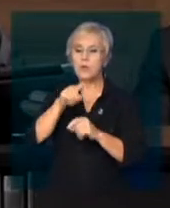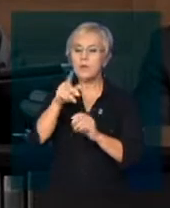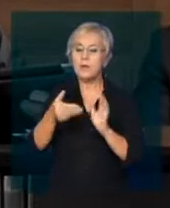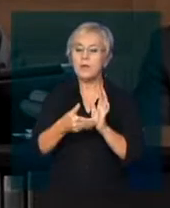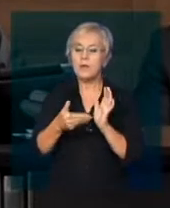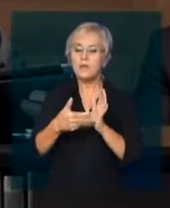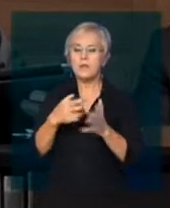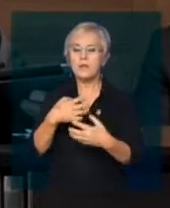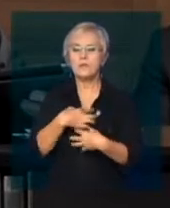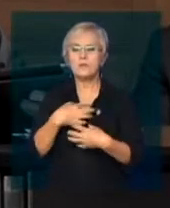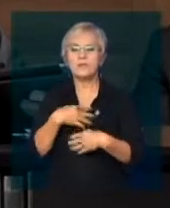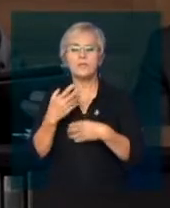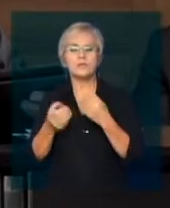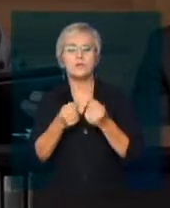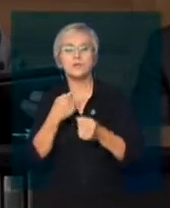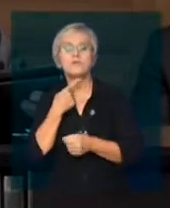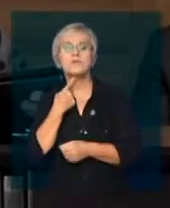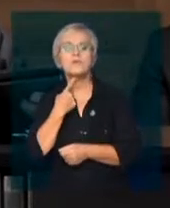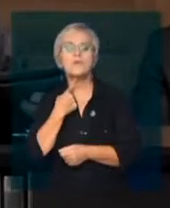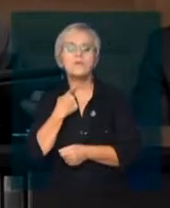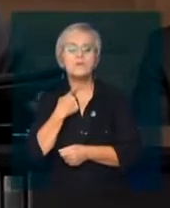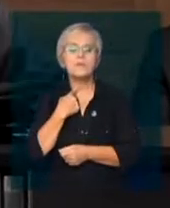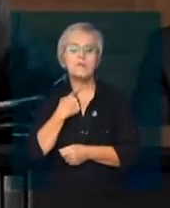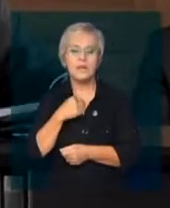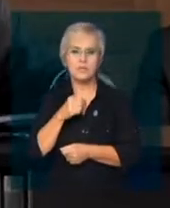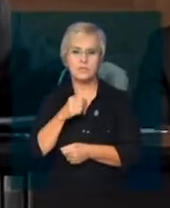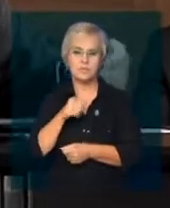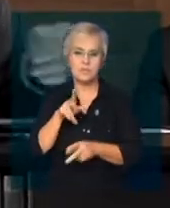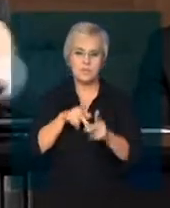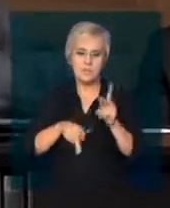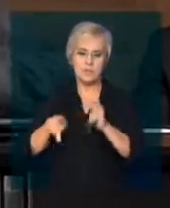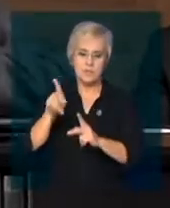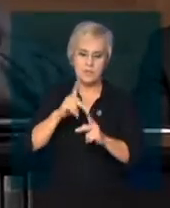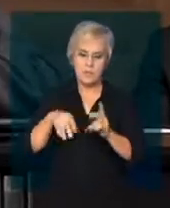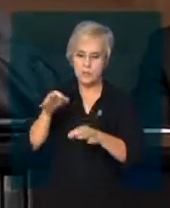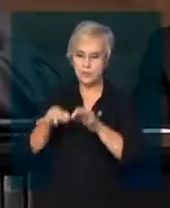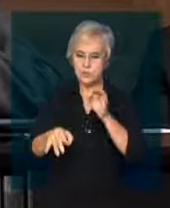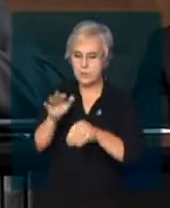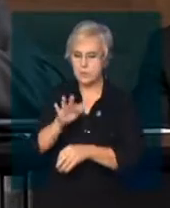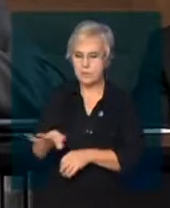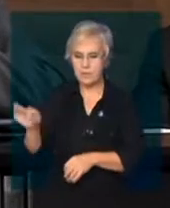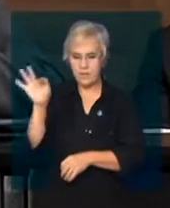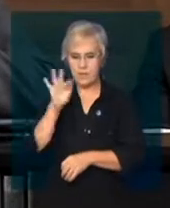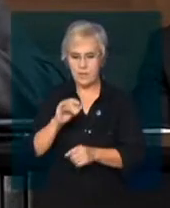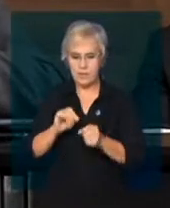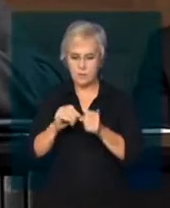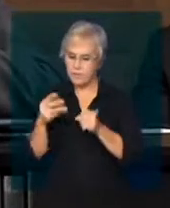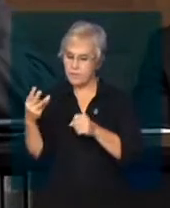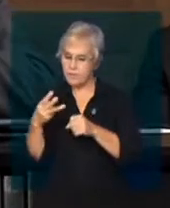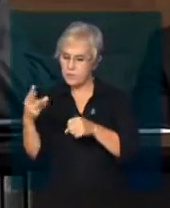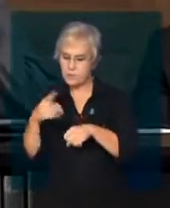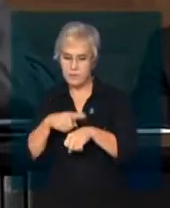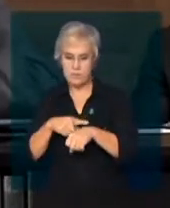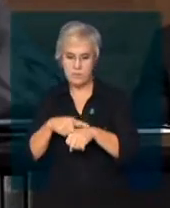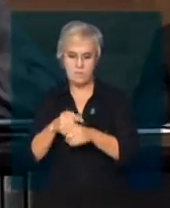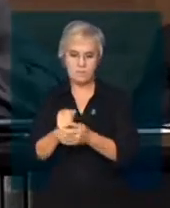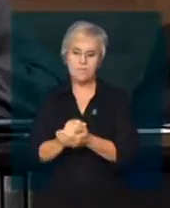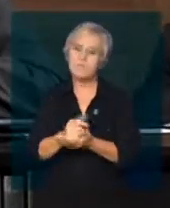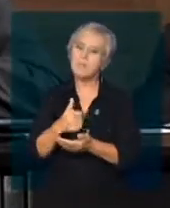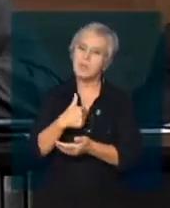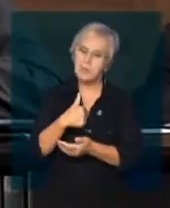Federal sobre esse desejo legiverante da Justiça Federal? Olha, eu compartilho da